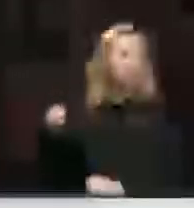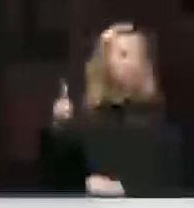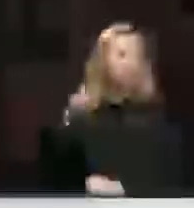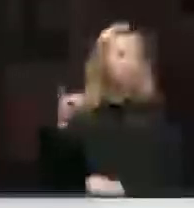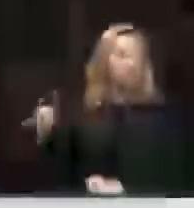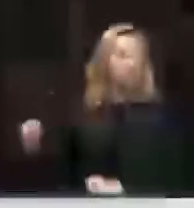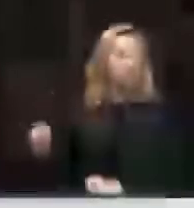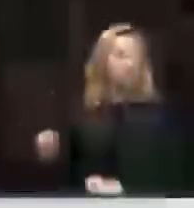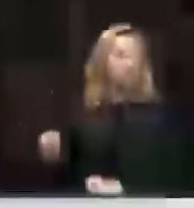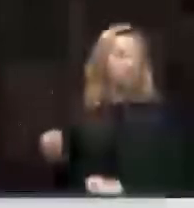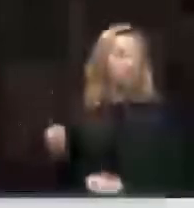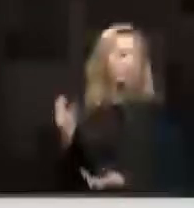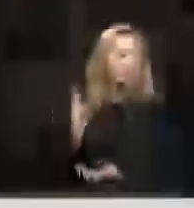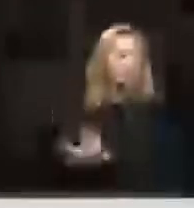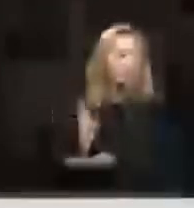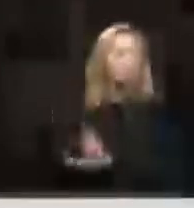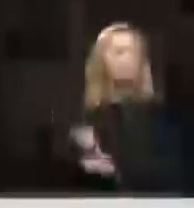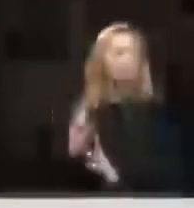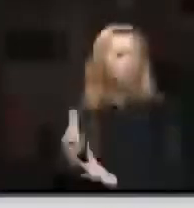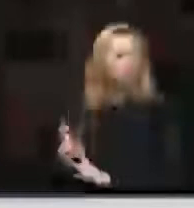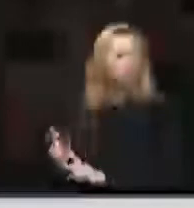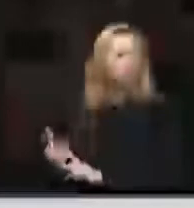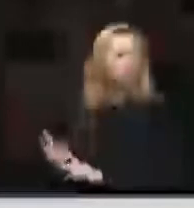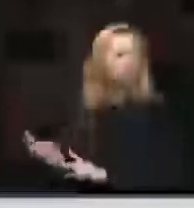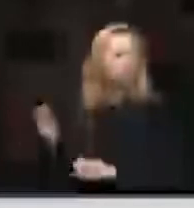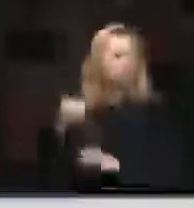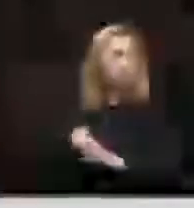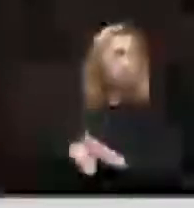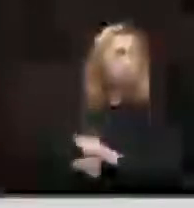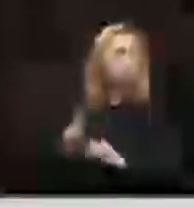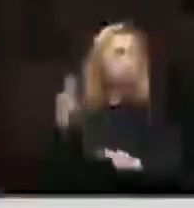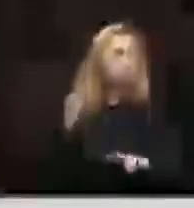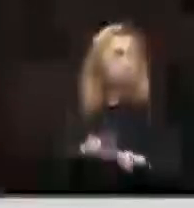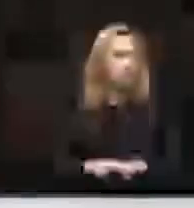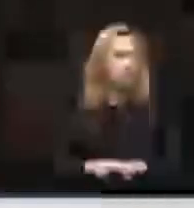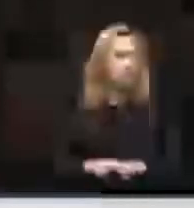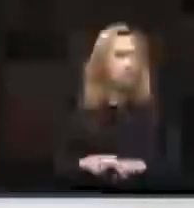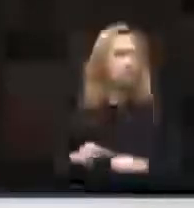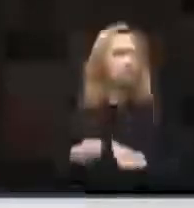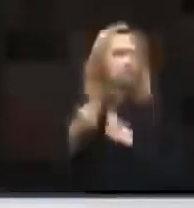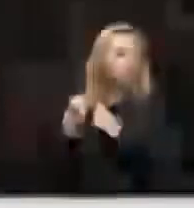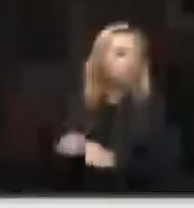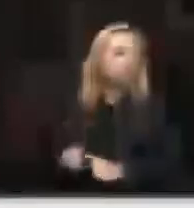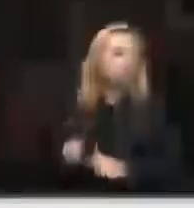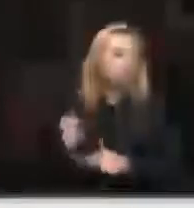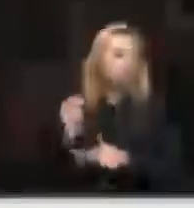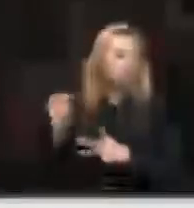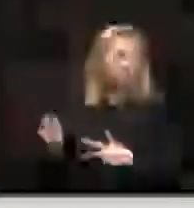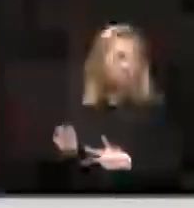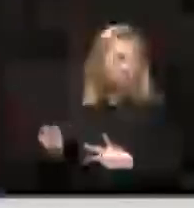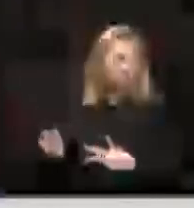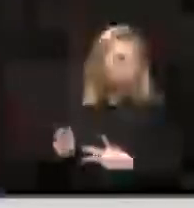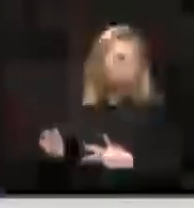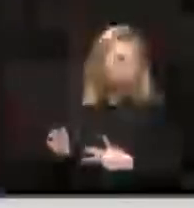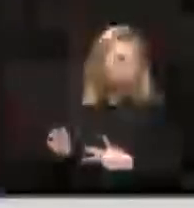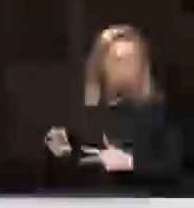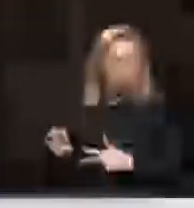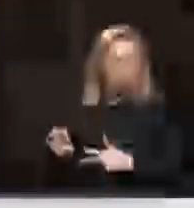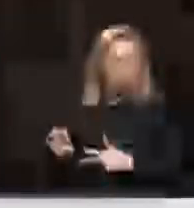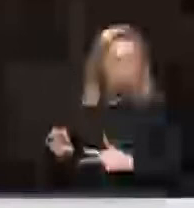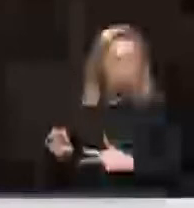mesmo permanecendo nas unidades prisionais do Poder Executivo, as despesas com o